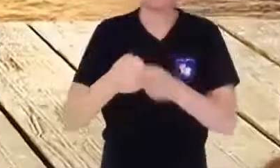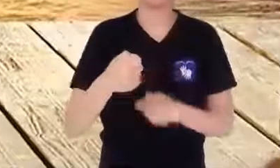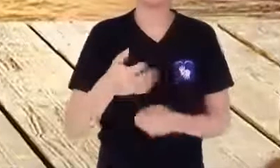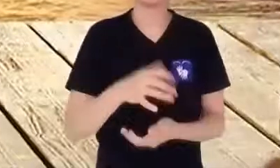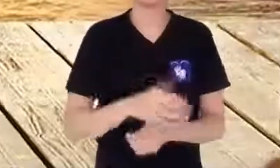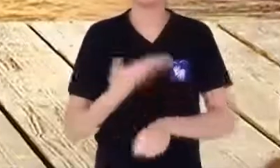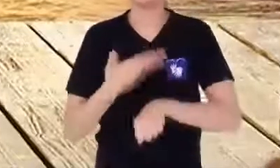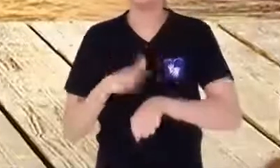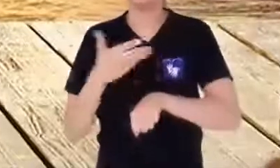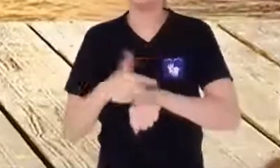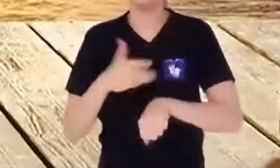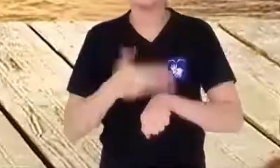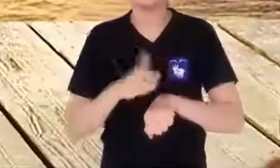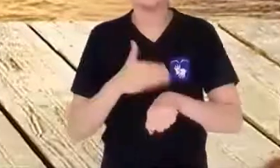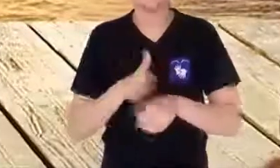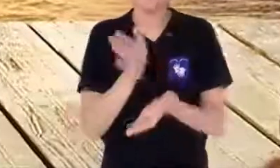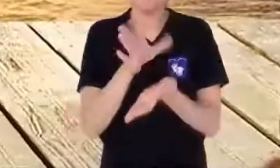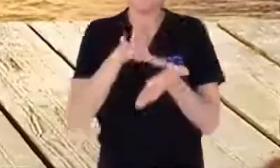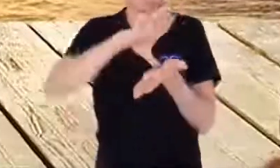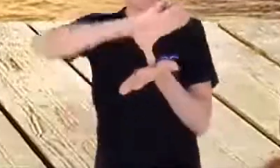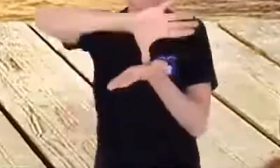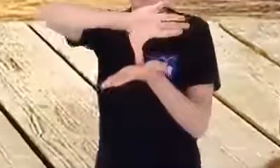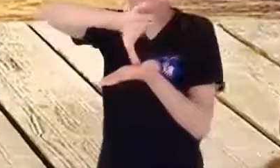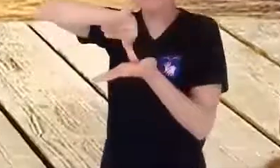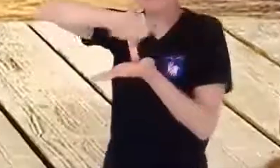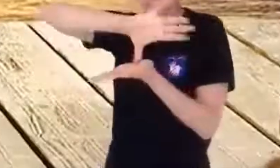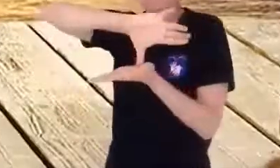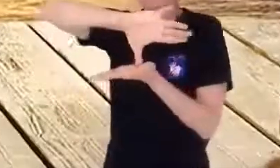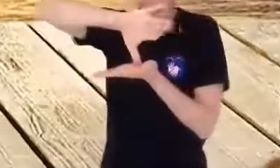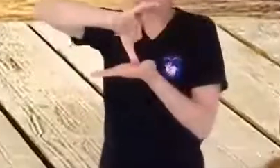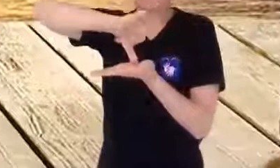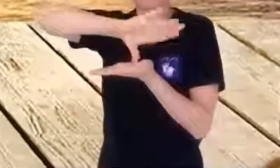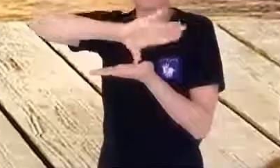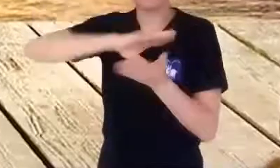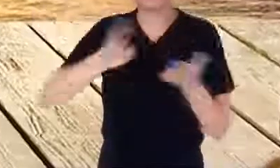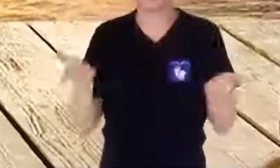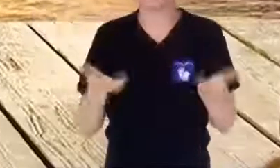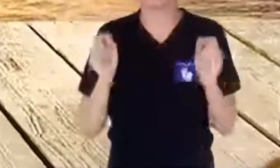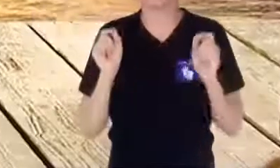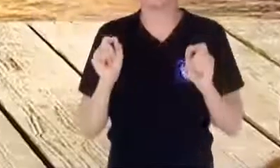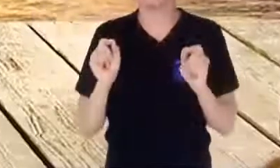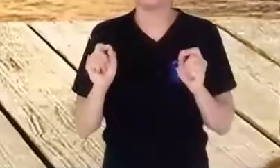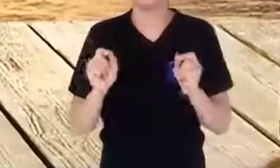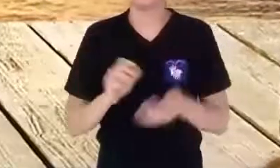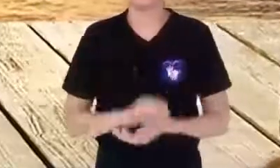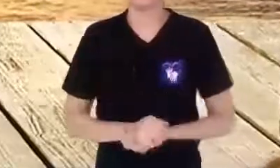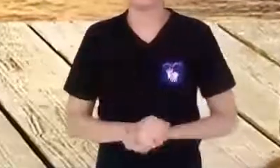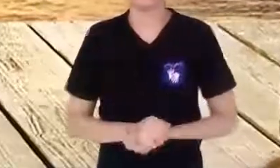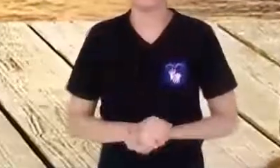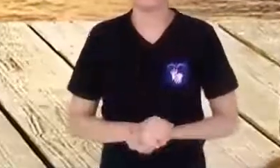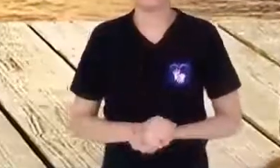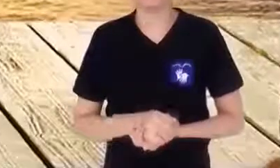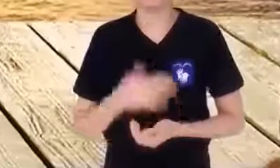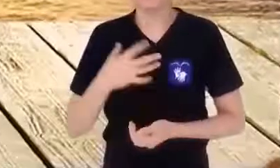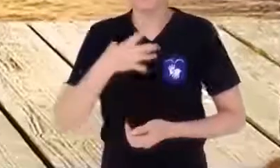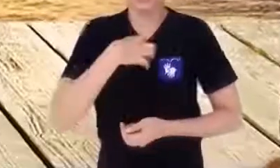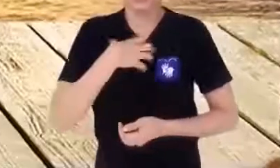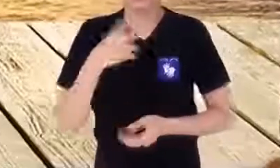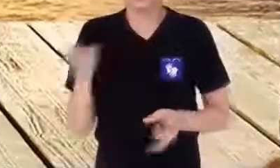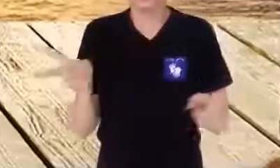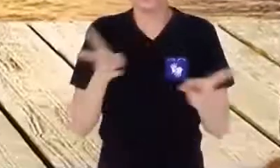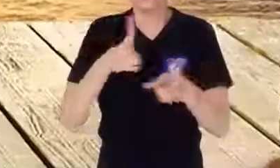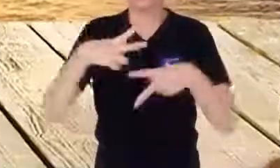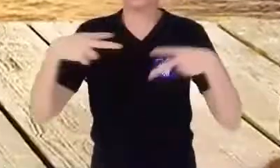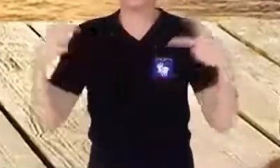Isso. Ah, agora isso é fácil. Agora tô estamos pronto. Pegando o vento. Balança com o vento. Tô pronto.